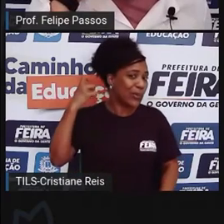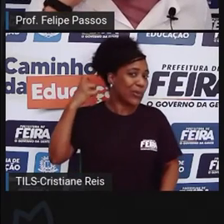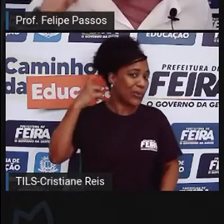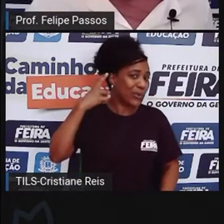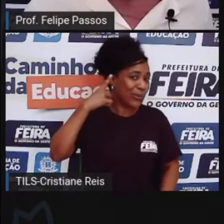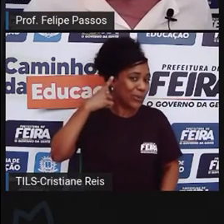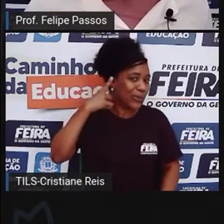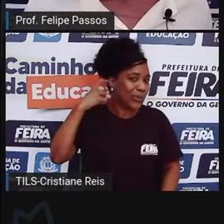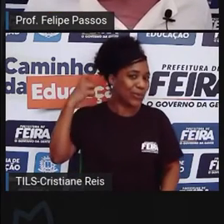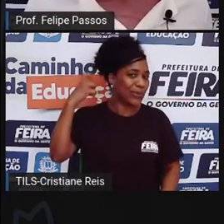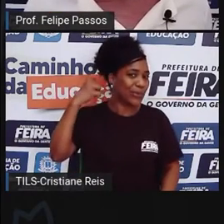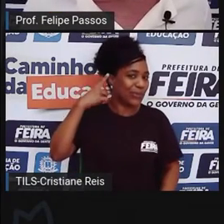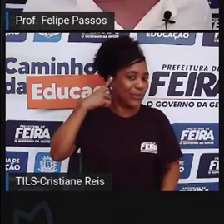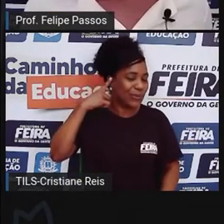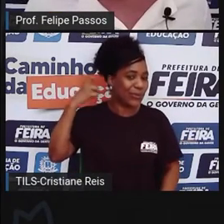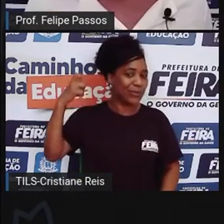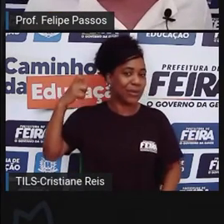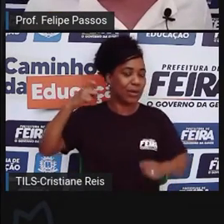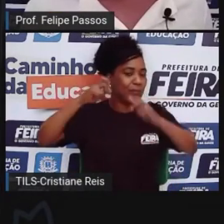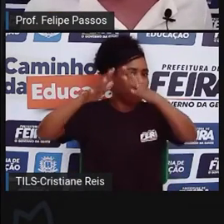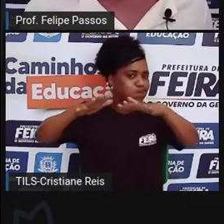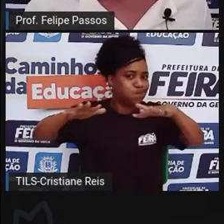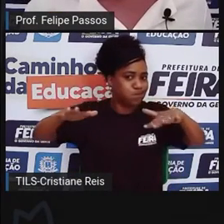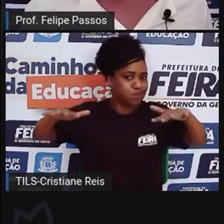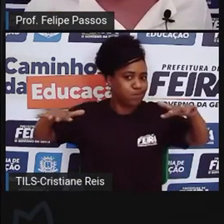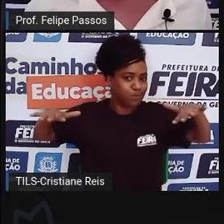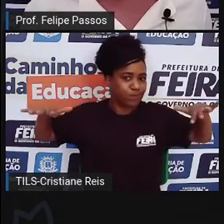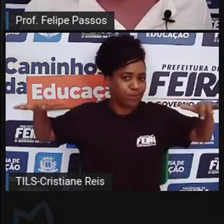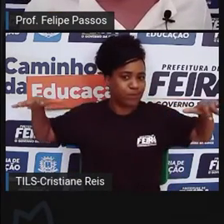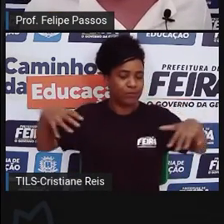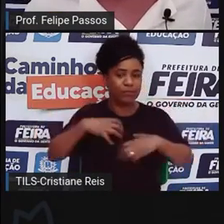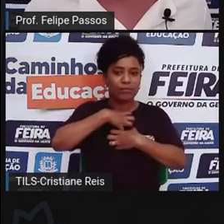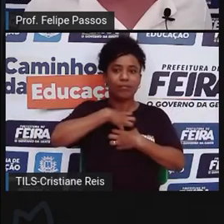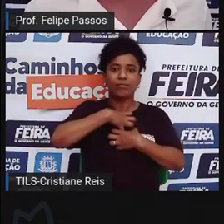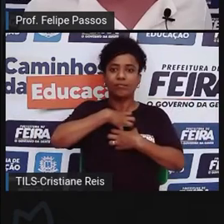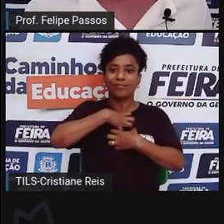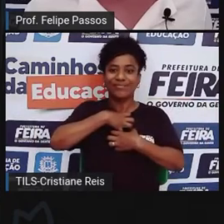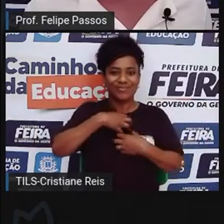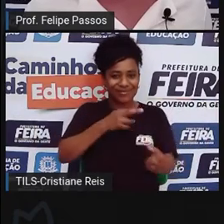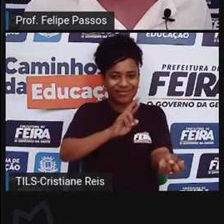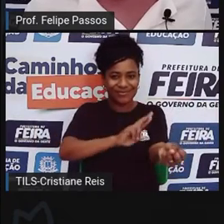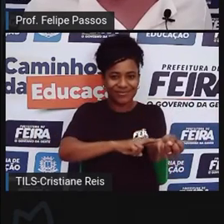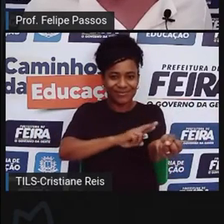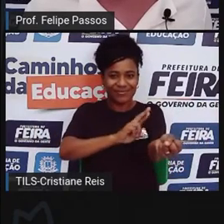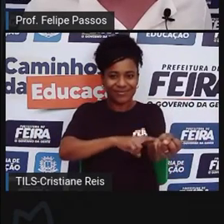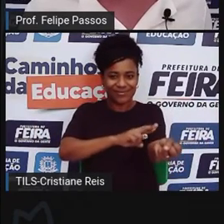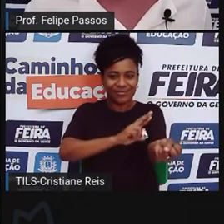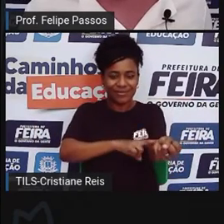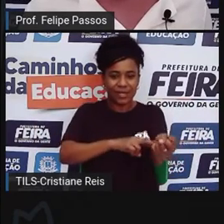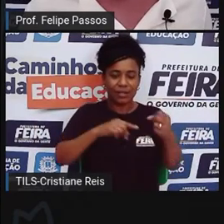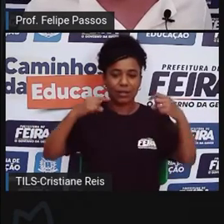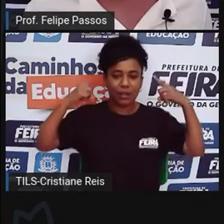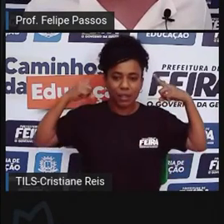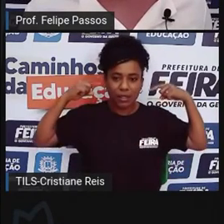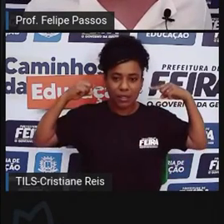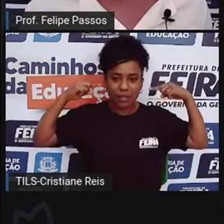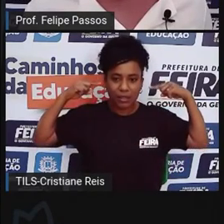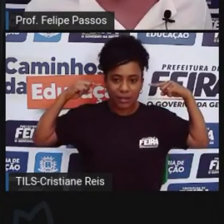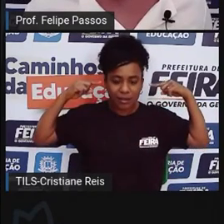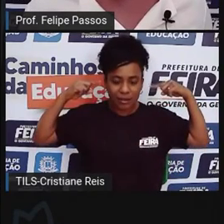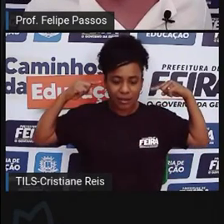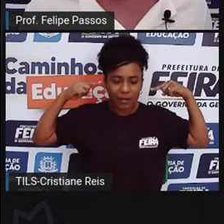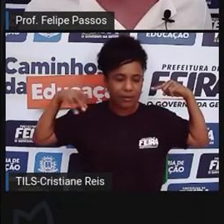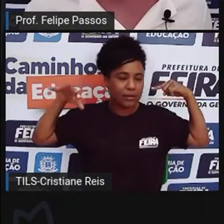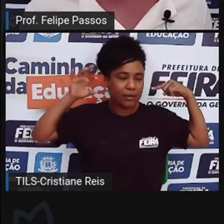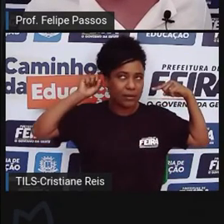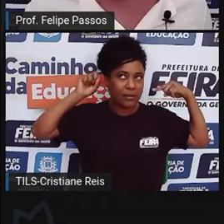é o que é vibração. E a vibração é que faz mexer nossos tímpanos, que aí...